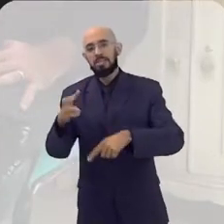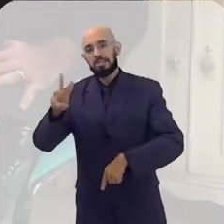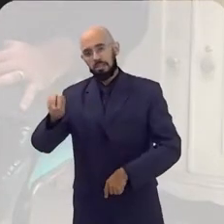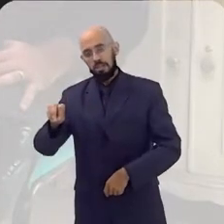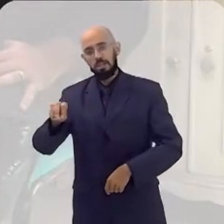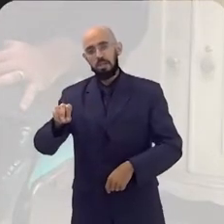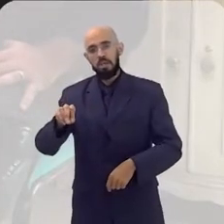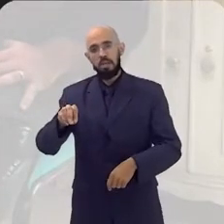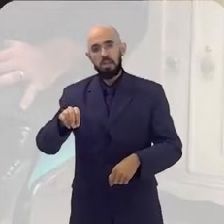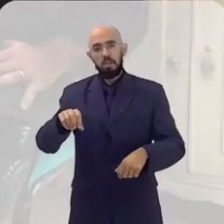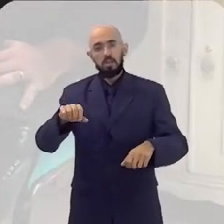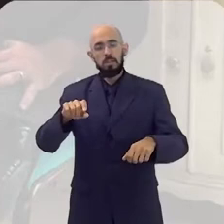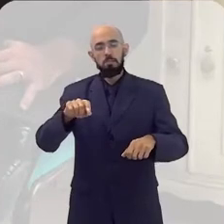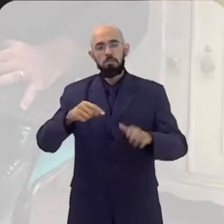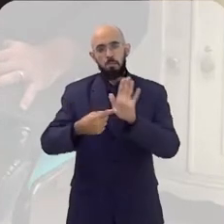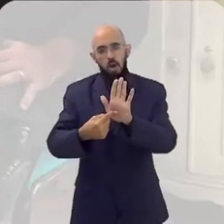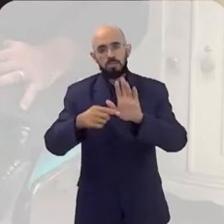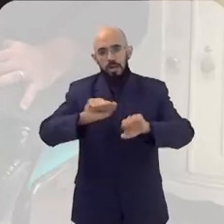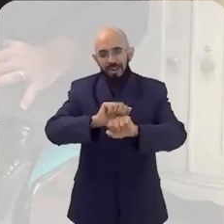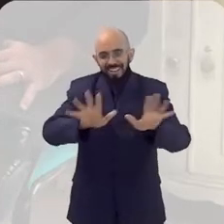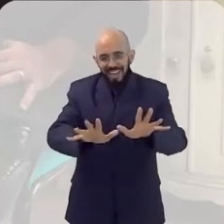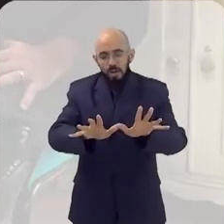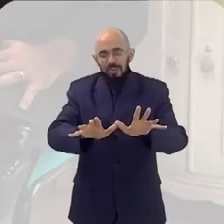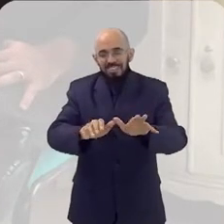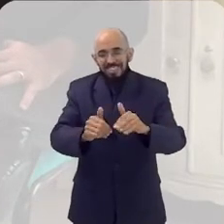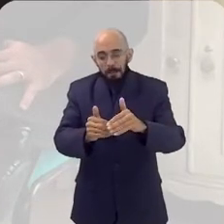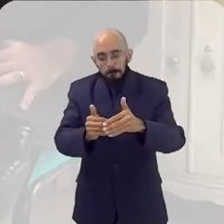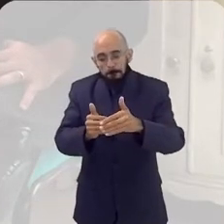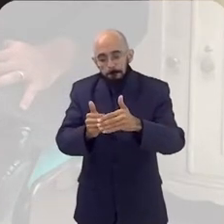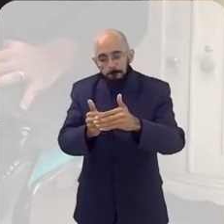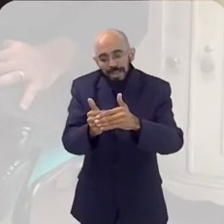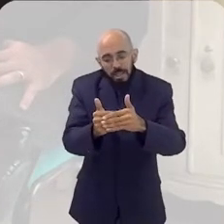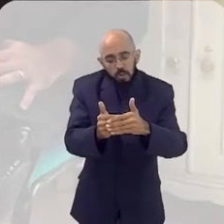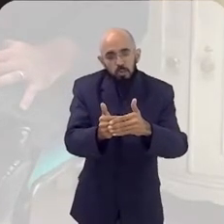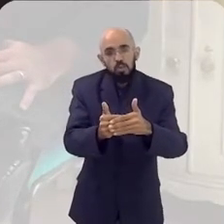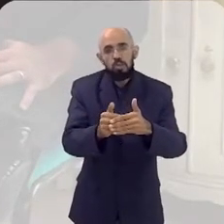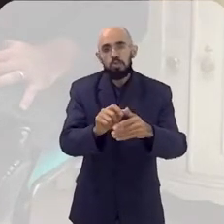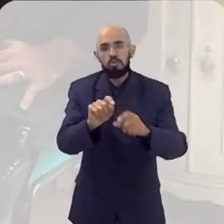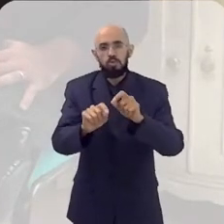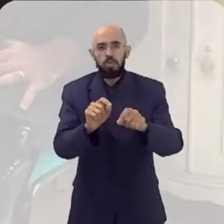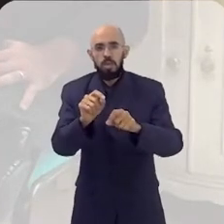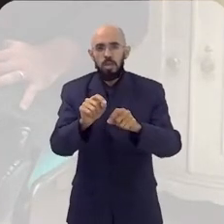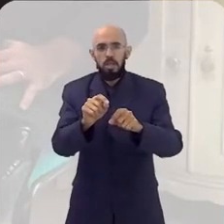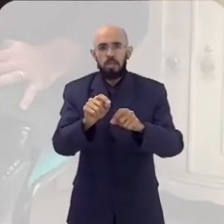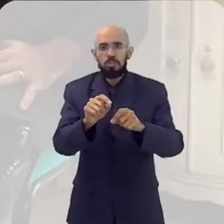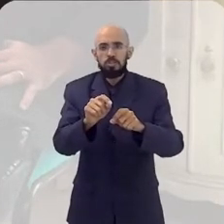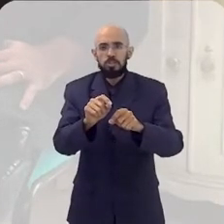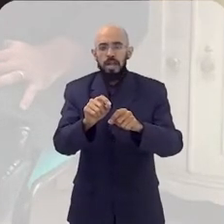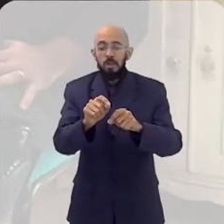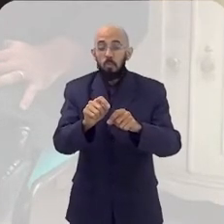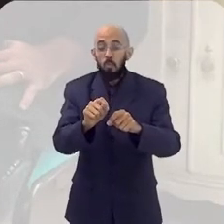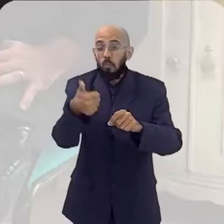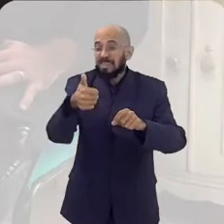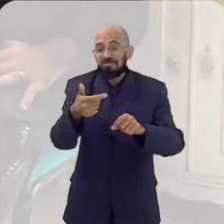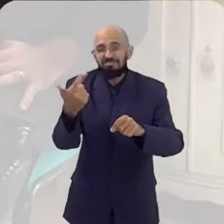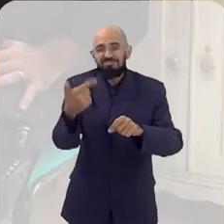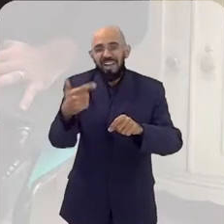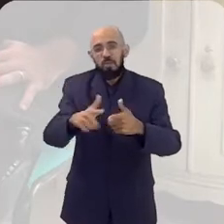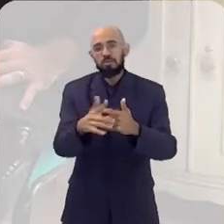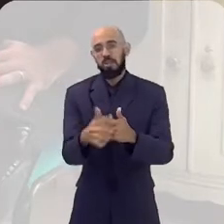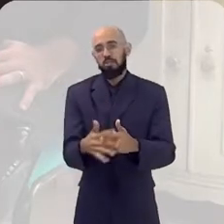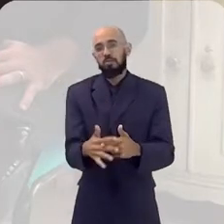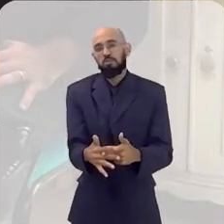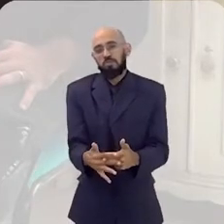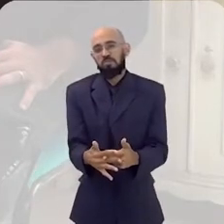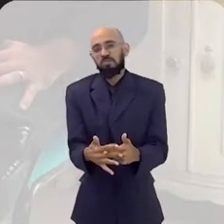E que deixa claro que nós estamos, assim, a um passo de chegar a um ponto que não tem